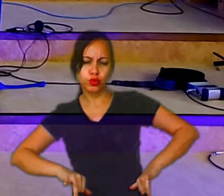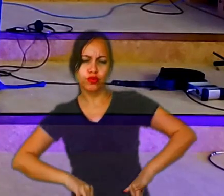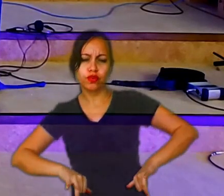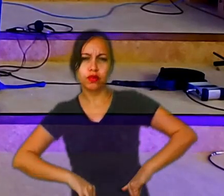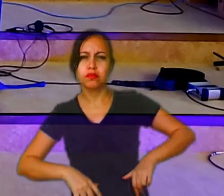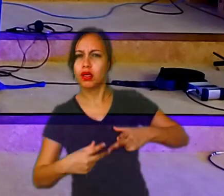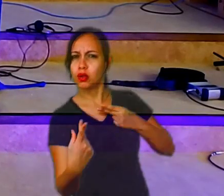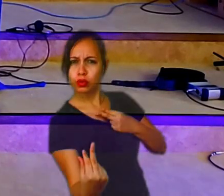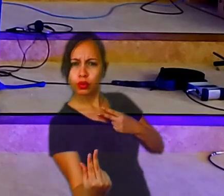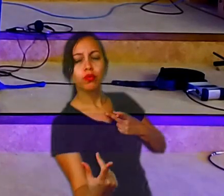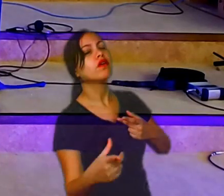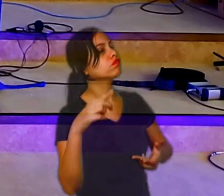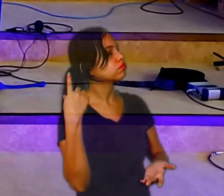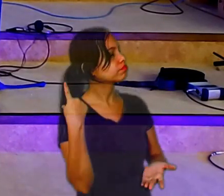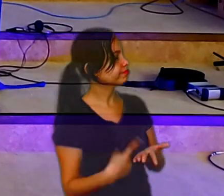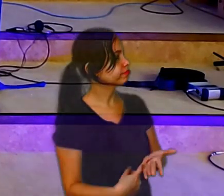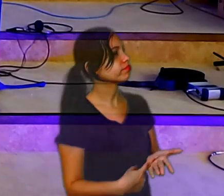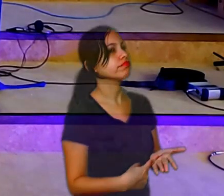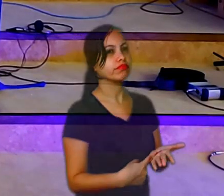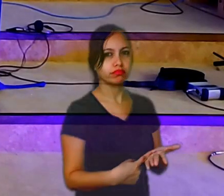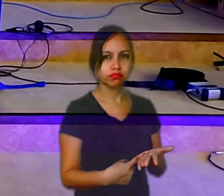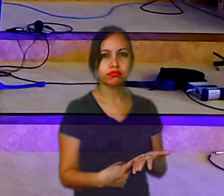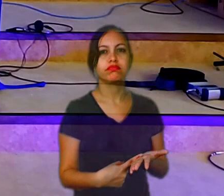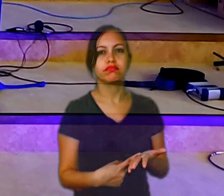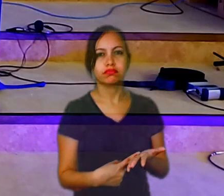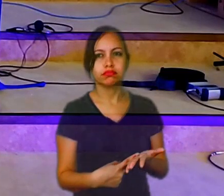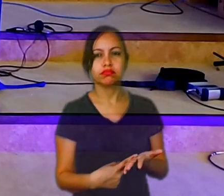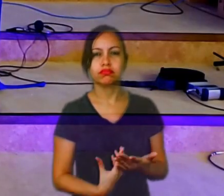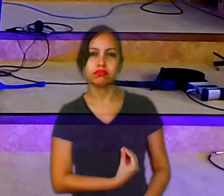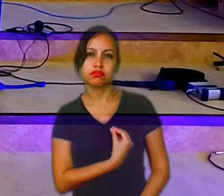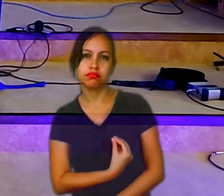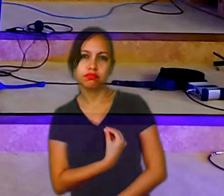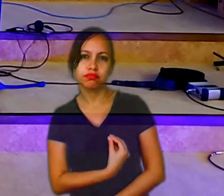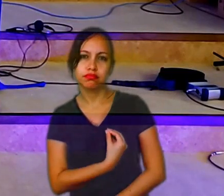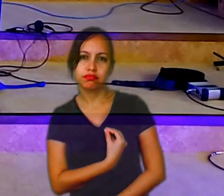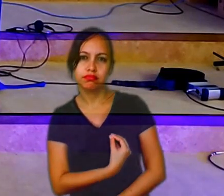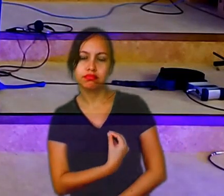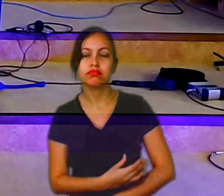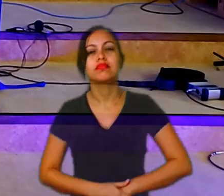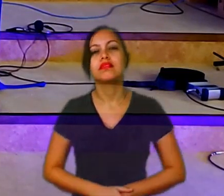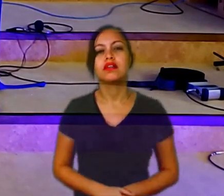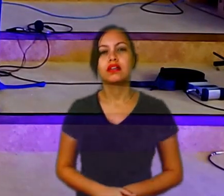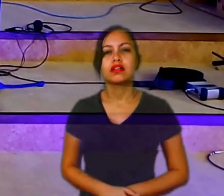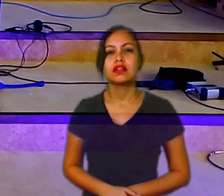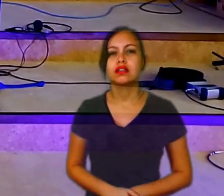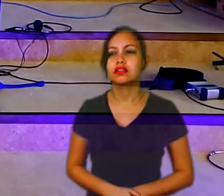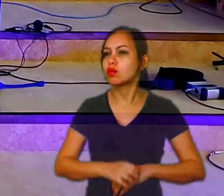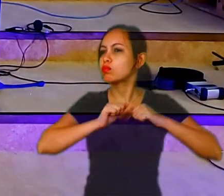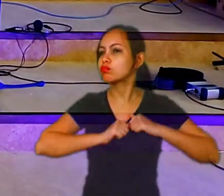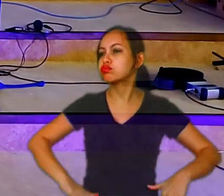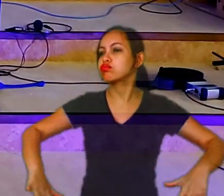estão se cumprindo na nossa irmandade, espalhada pelo